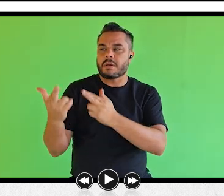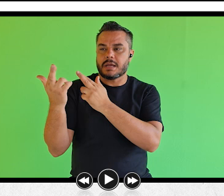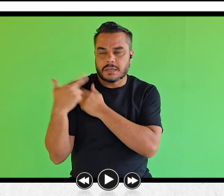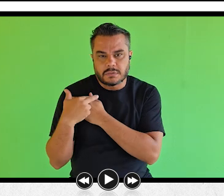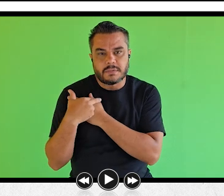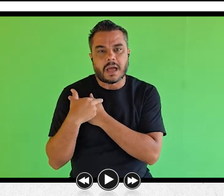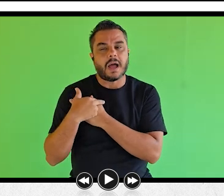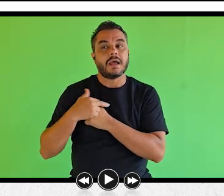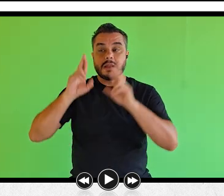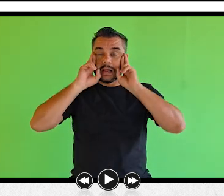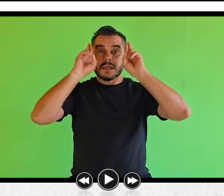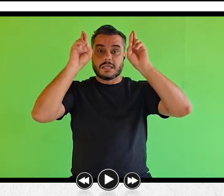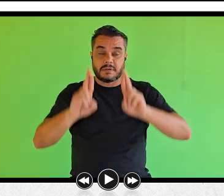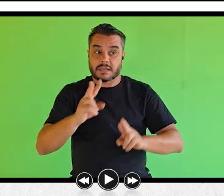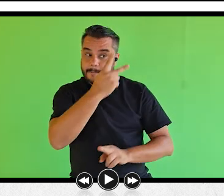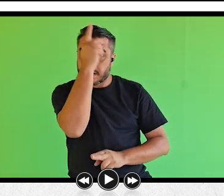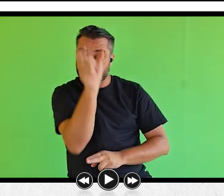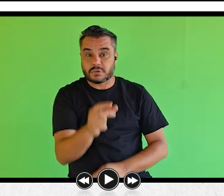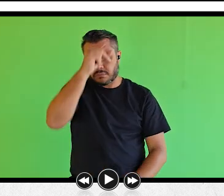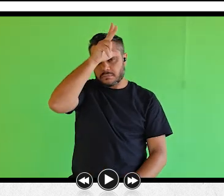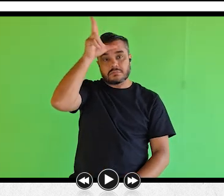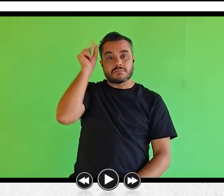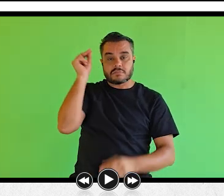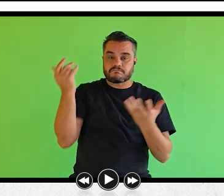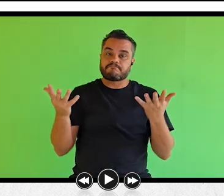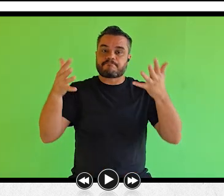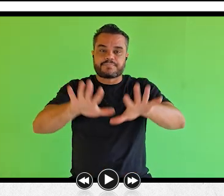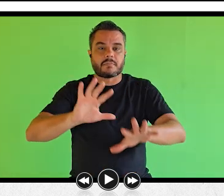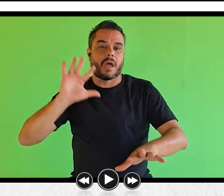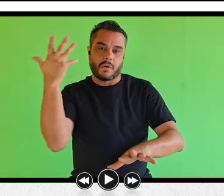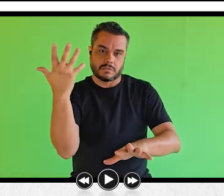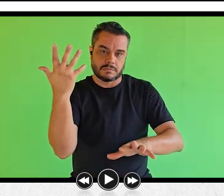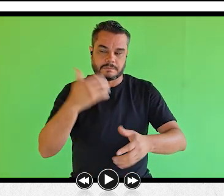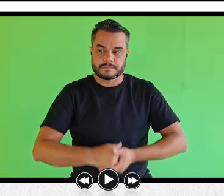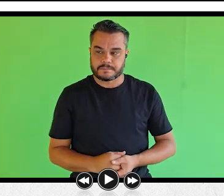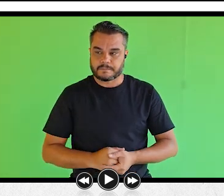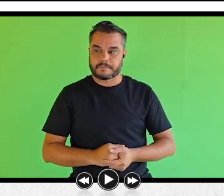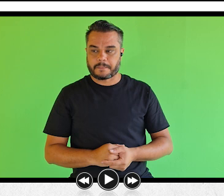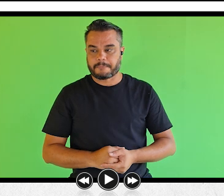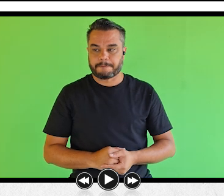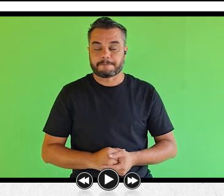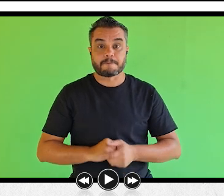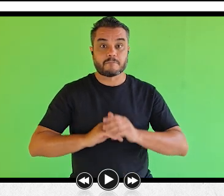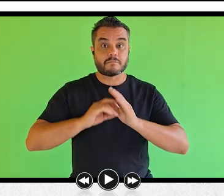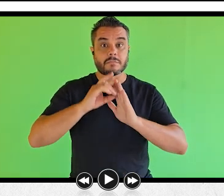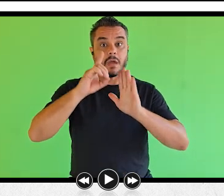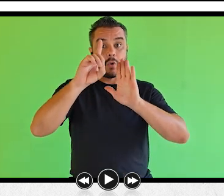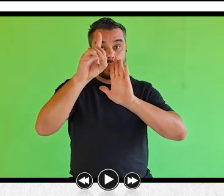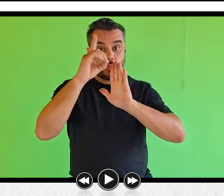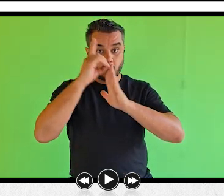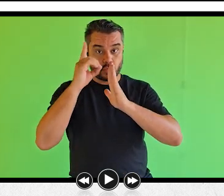inclusão realmente aconteça. O decreto que regulamentou a Política Nacional de Resíduos,